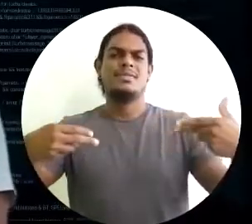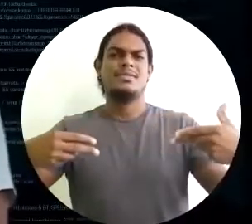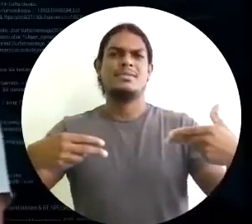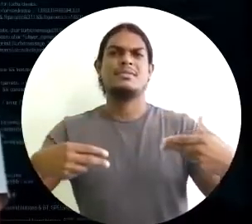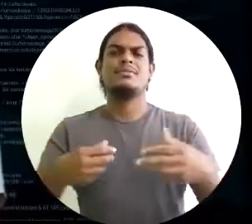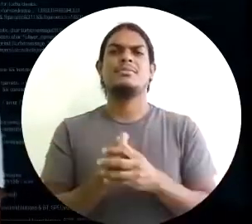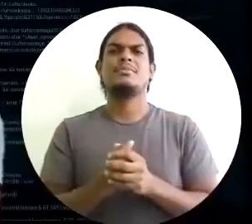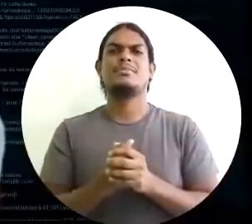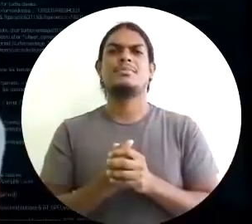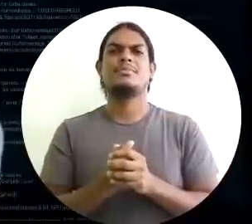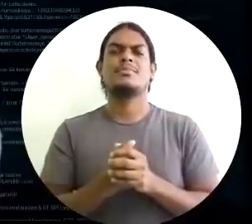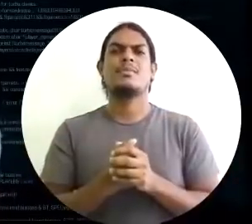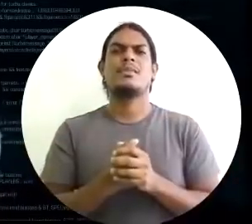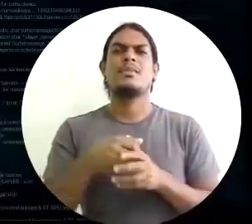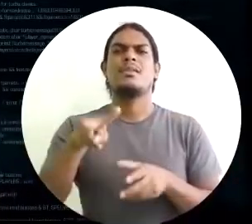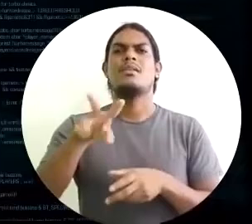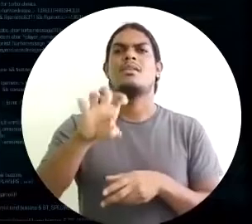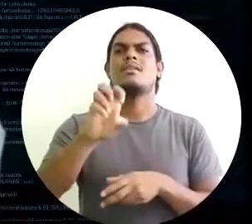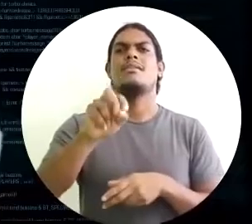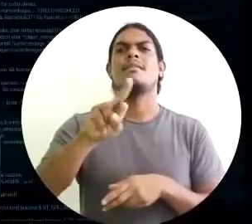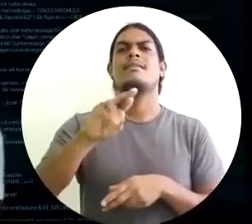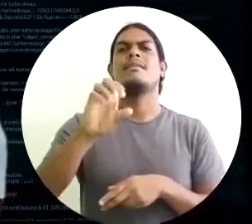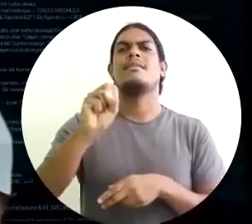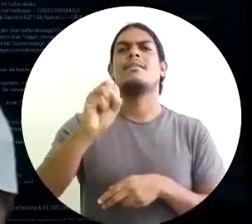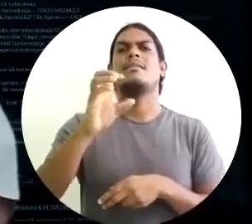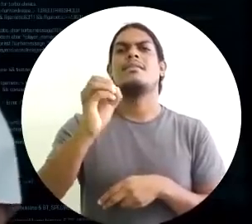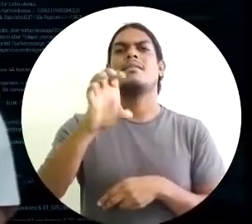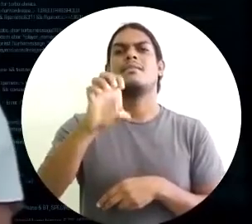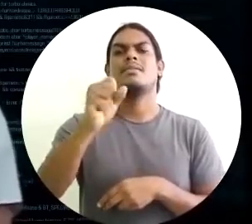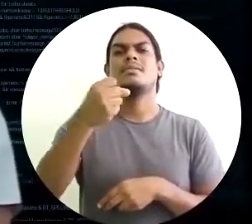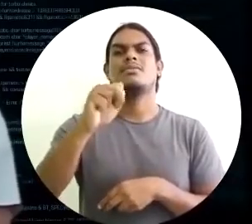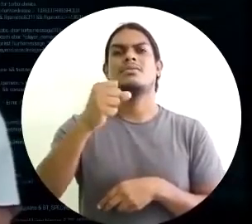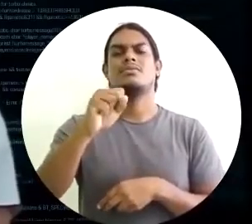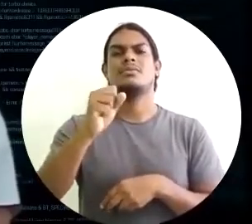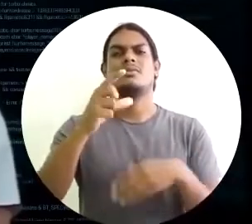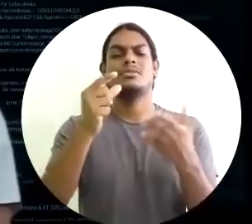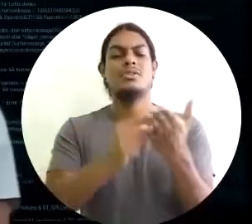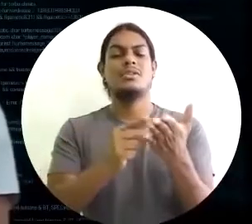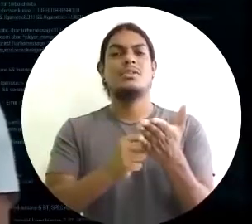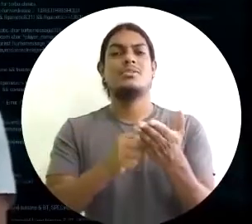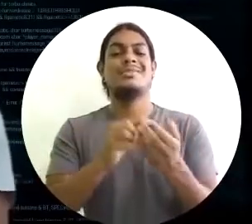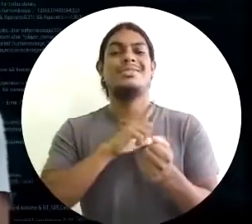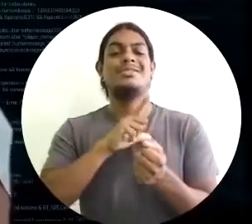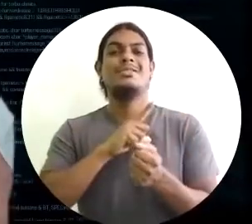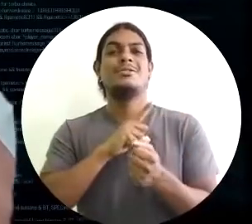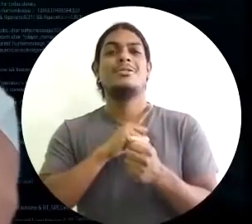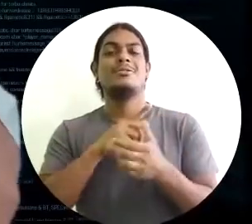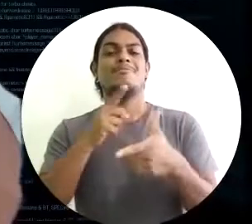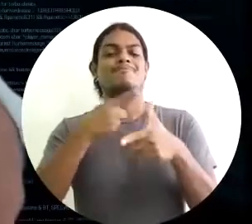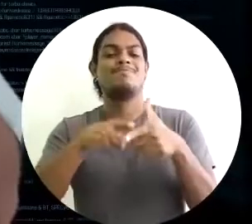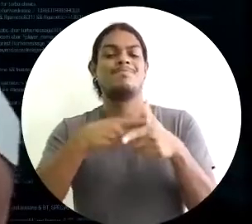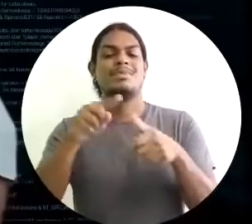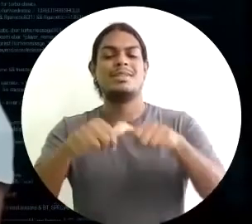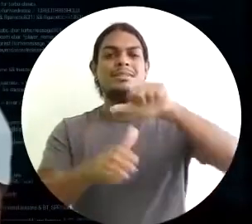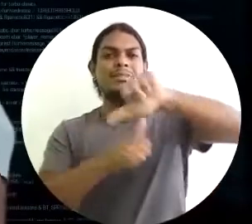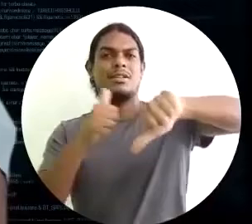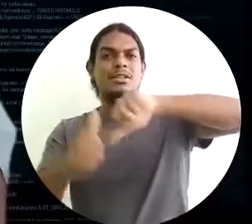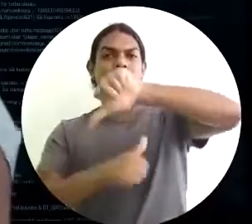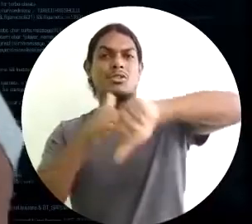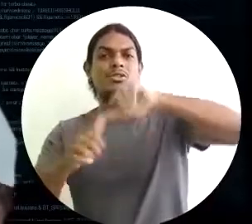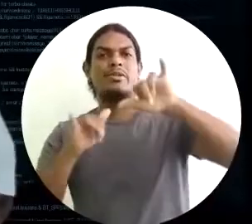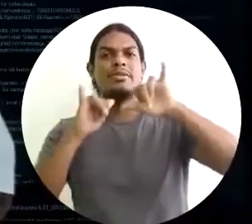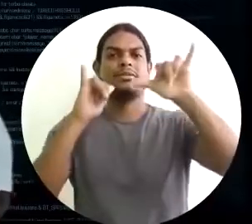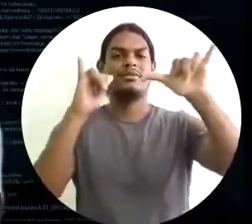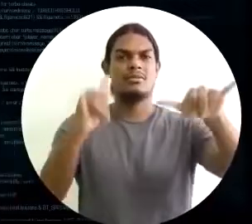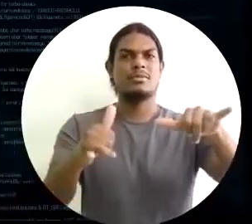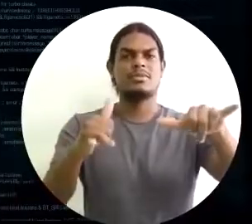arquivos e existia um problema nessa troca de informação. Então ele disse, por que não então